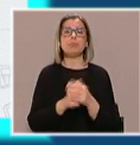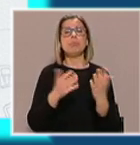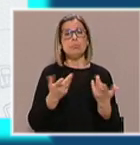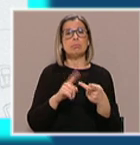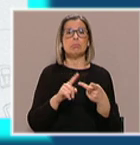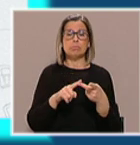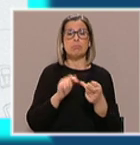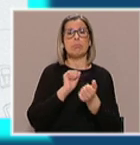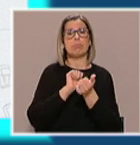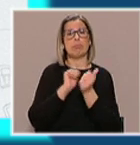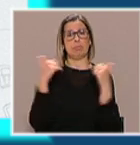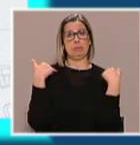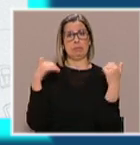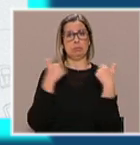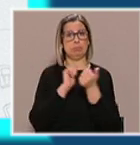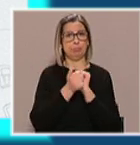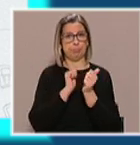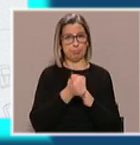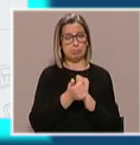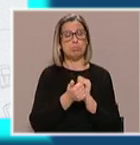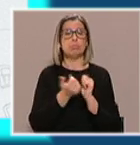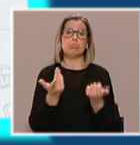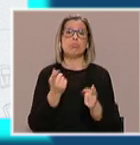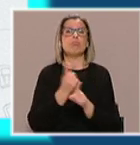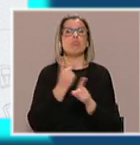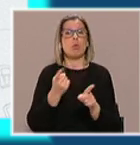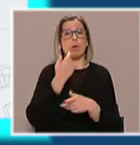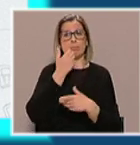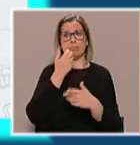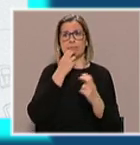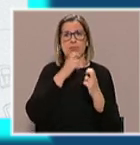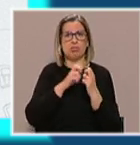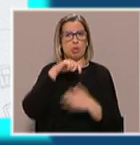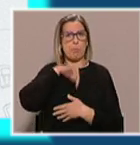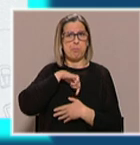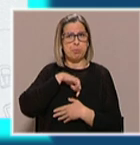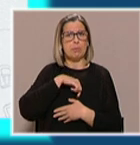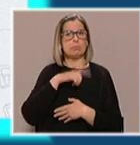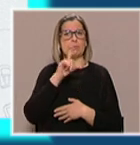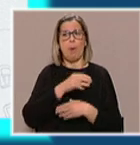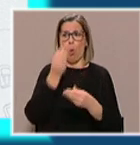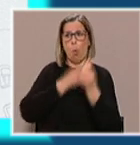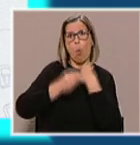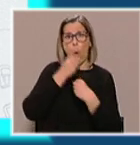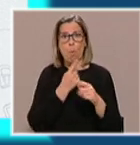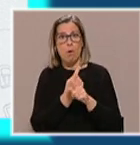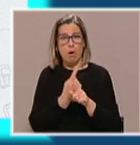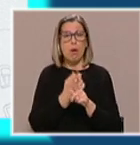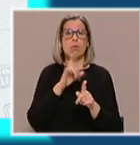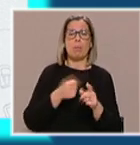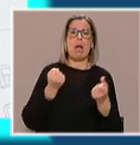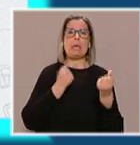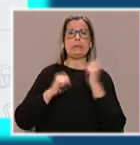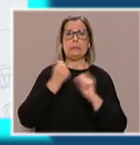Praticar exercício físico para queimarmos as nossas calorias e com isso também diminuirmos o nosso nível de ansiedade,